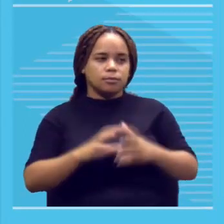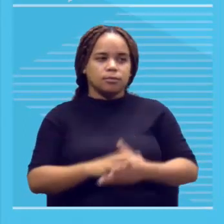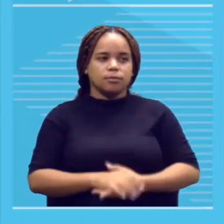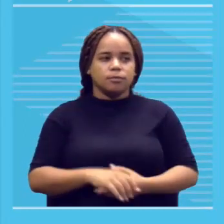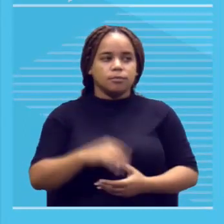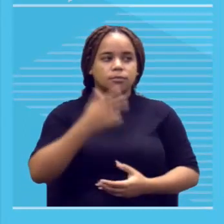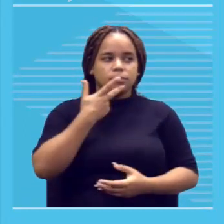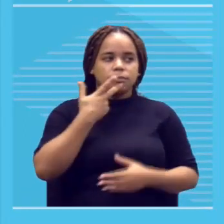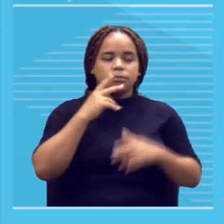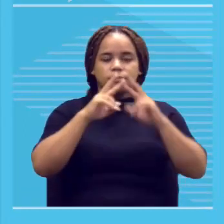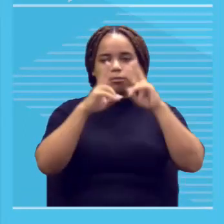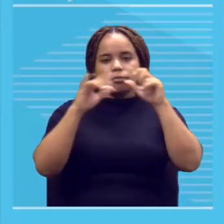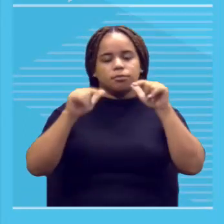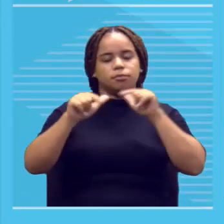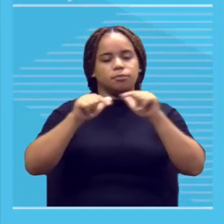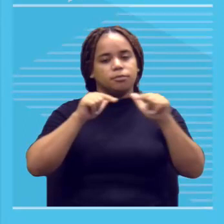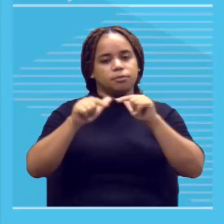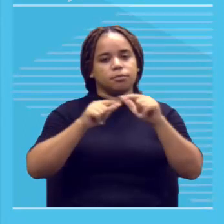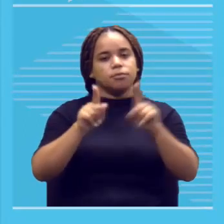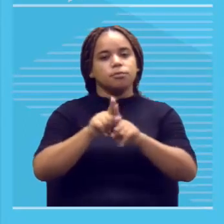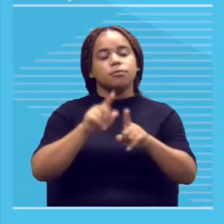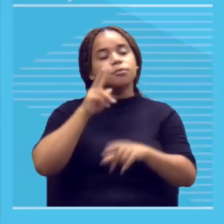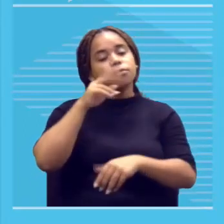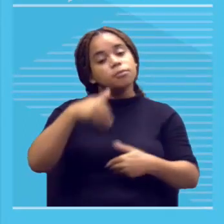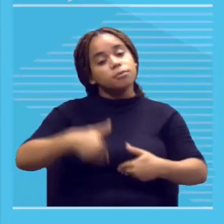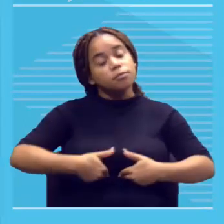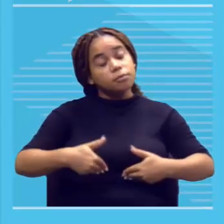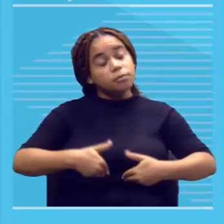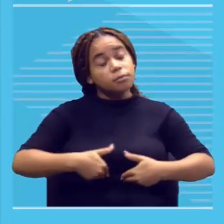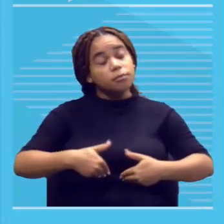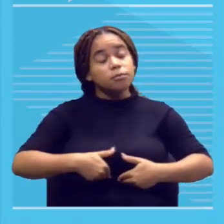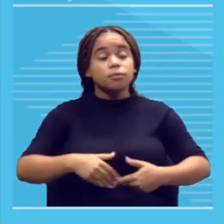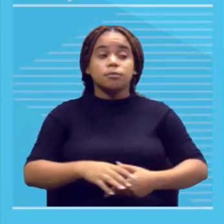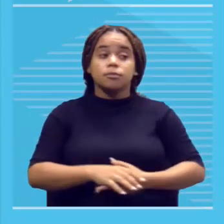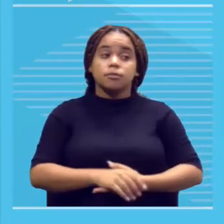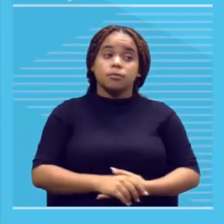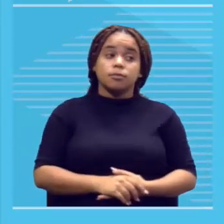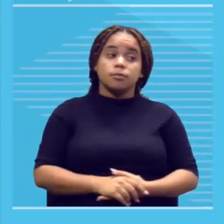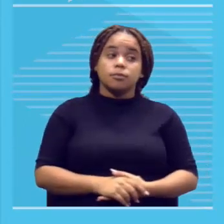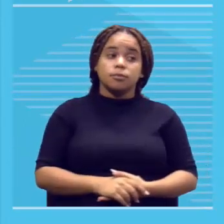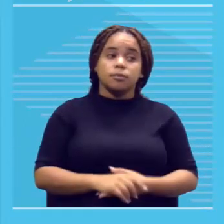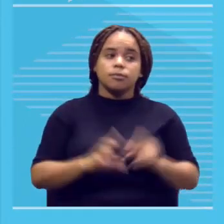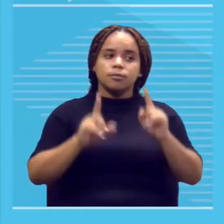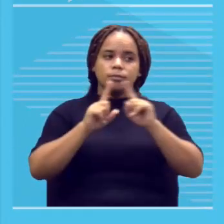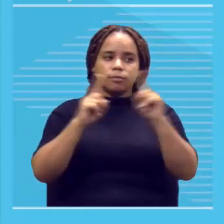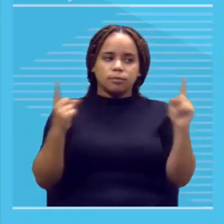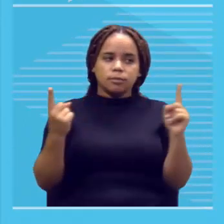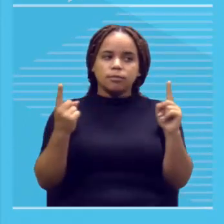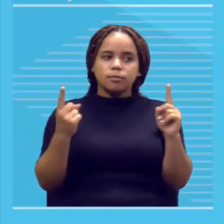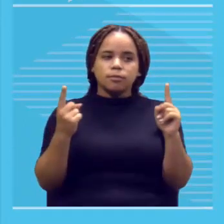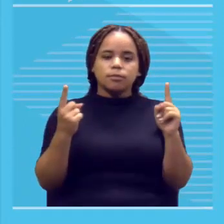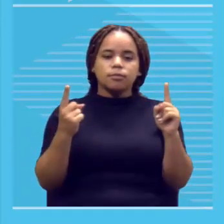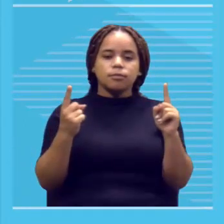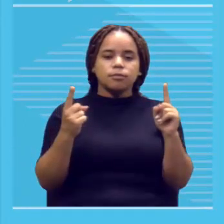a quem tá falando sobre o trabalho e sobre a fome Olha a pergunta mas